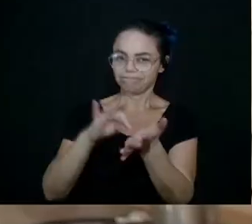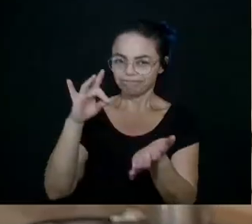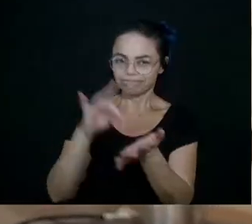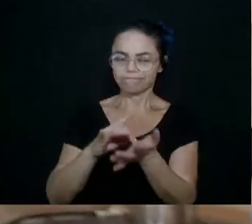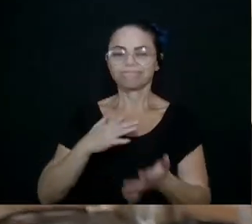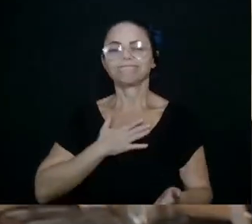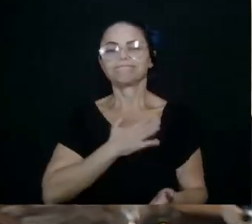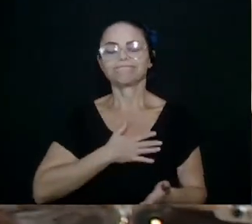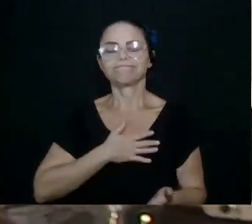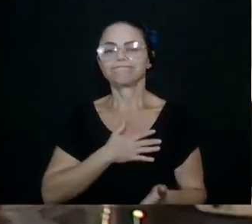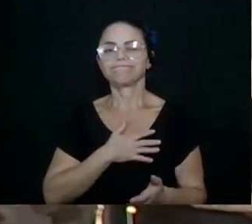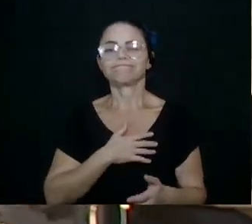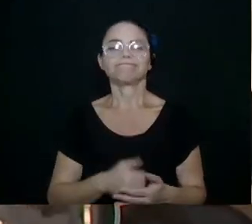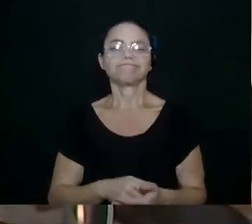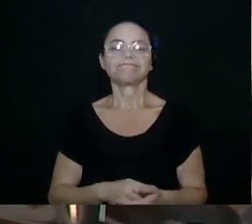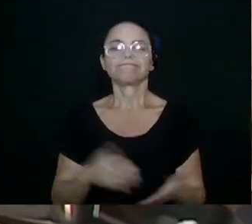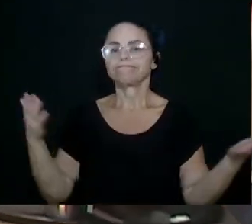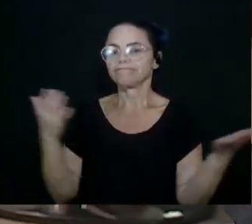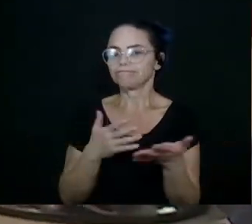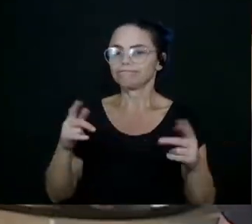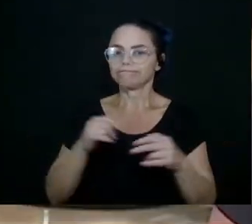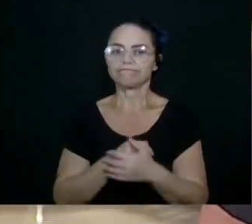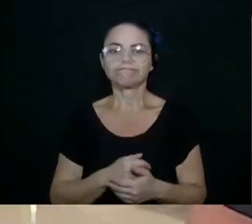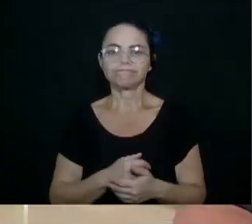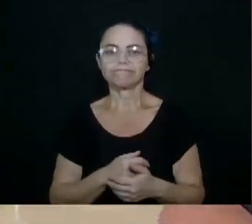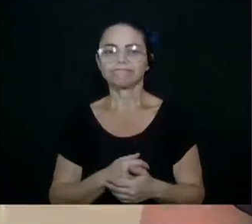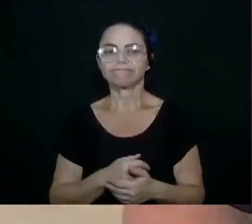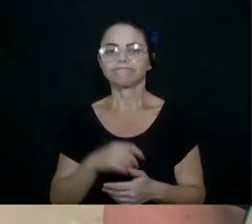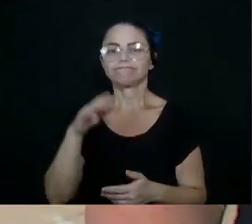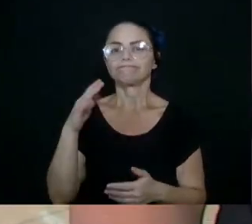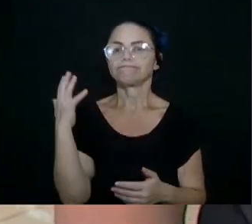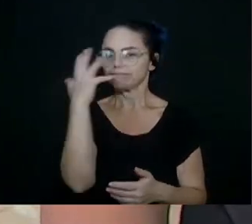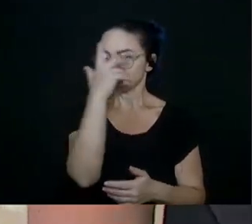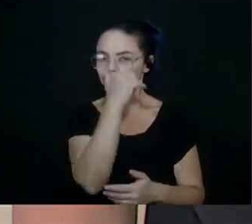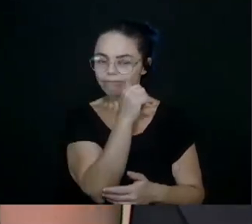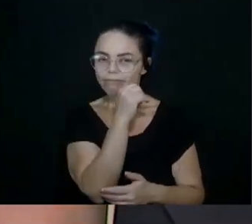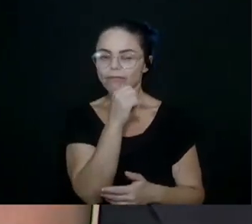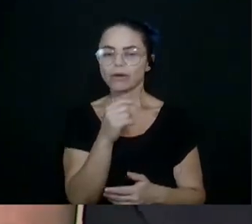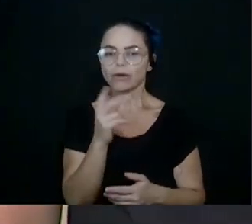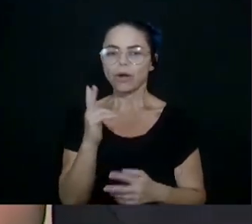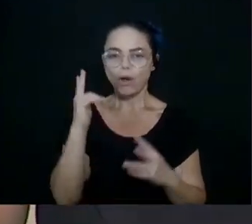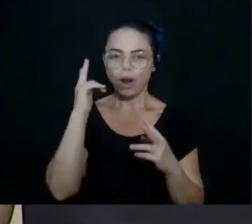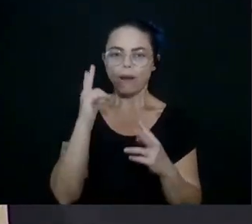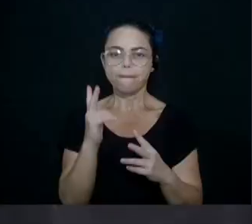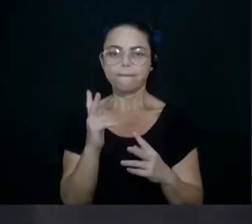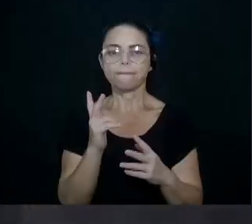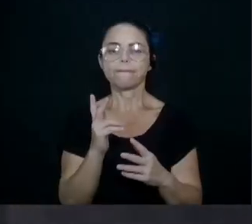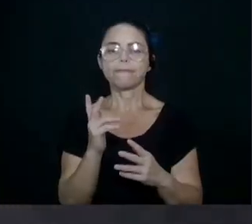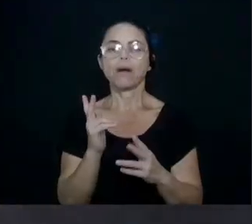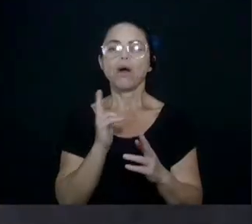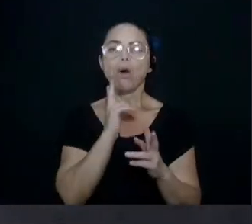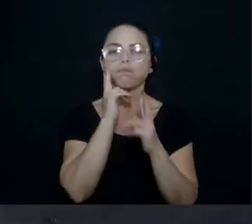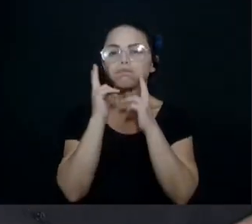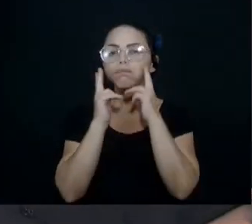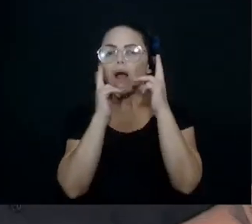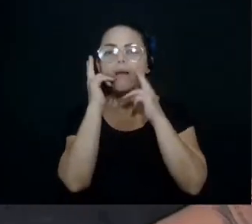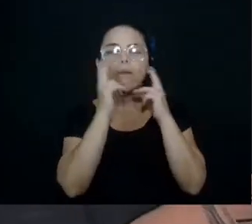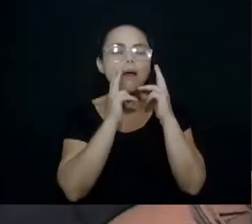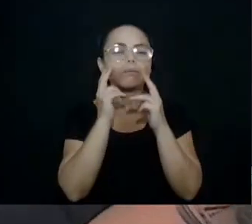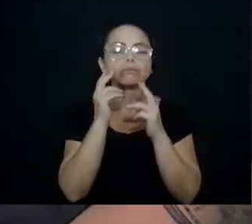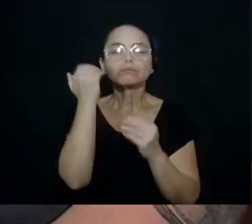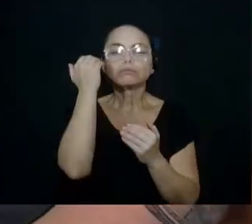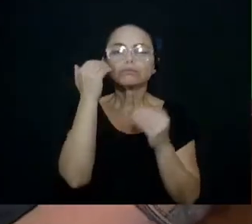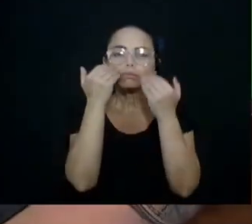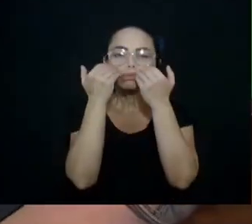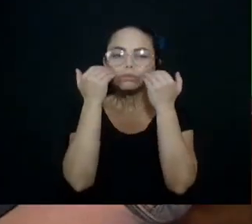falando hoje sobre o segmento da beleza com um recorte em barbearias. Por isso nós vamos conversar com o Thiago,